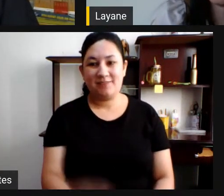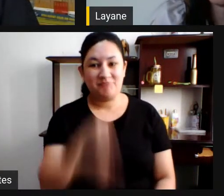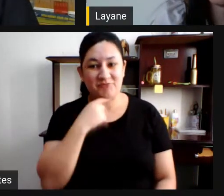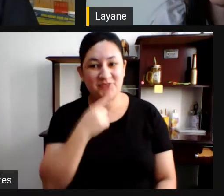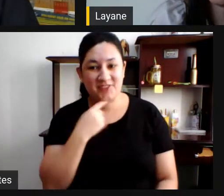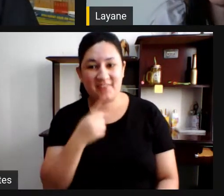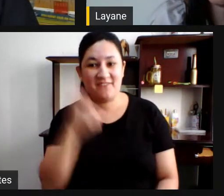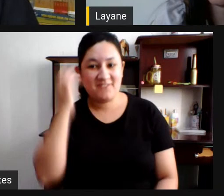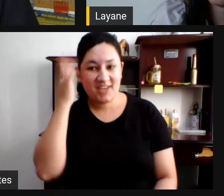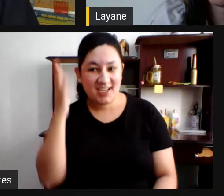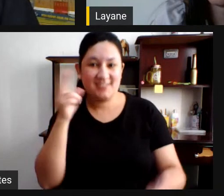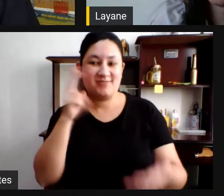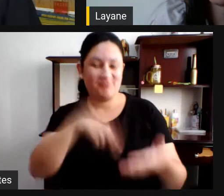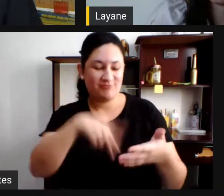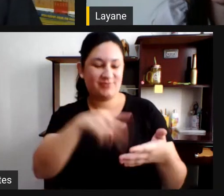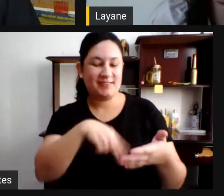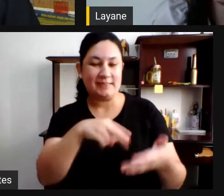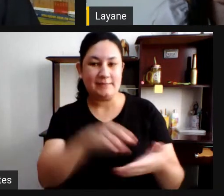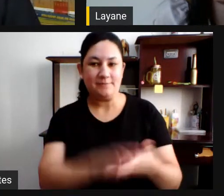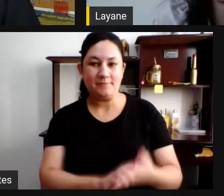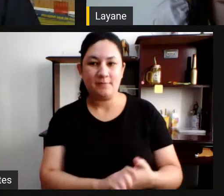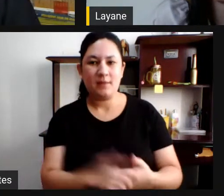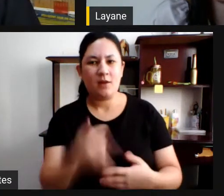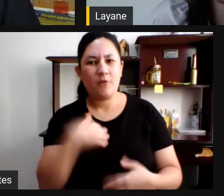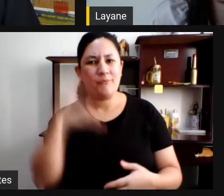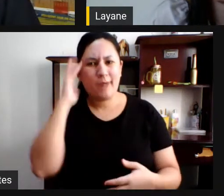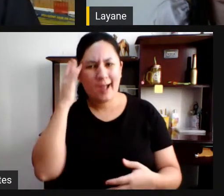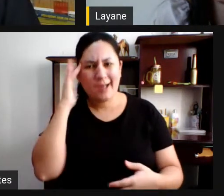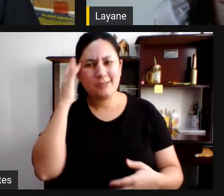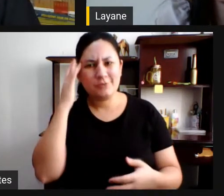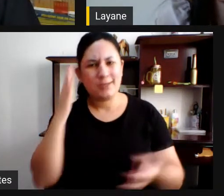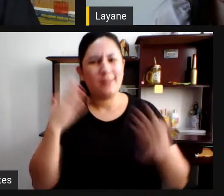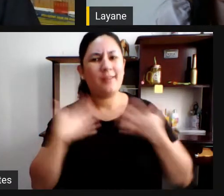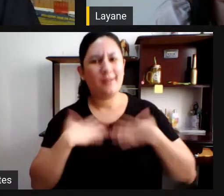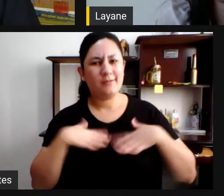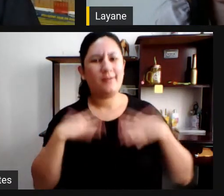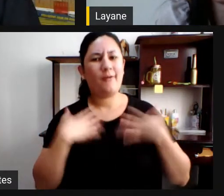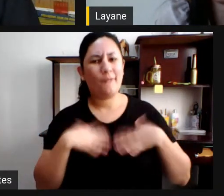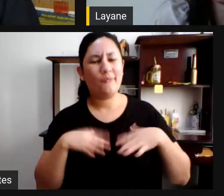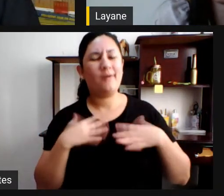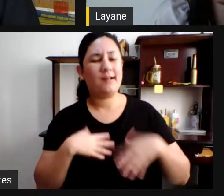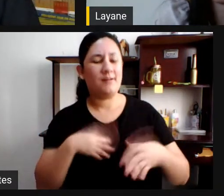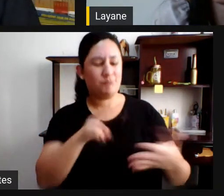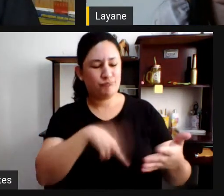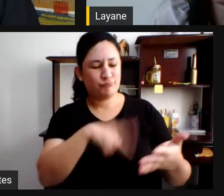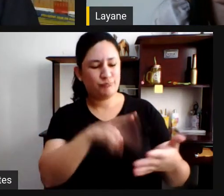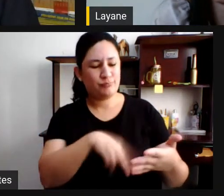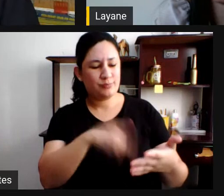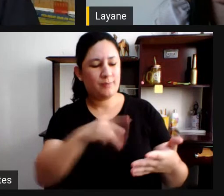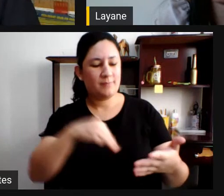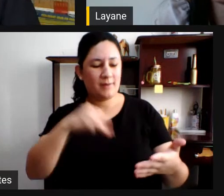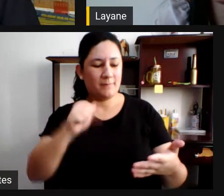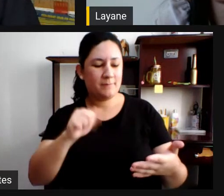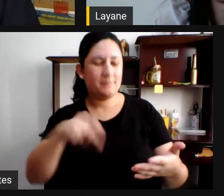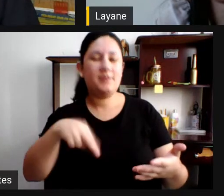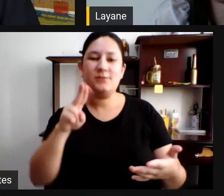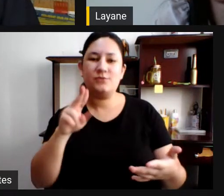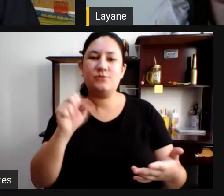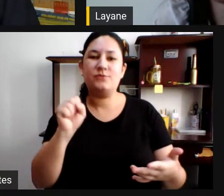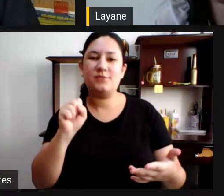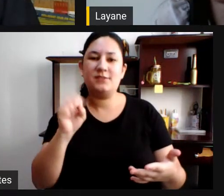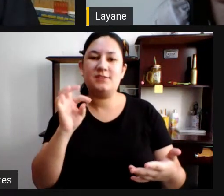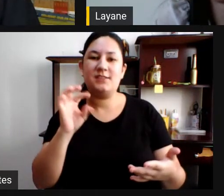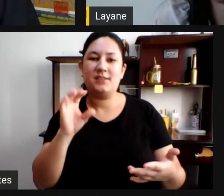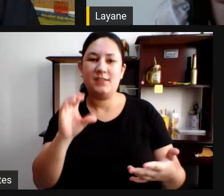para ler porque eu não acho que se tenha tranquilidade para ler um manuscrito por exemplo se eu coloco uma folha de um manuscrito às vezes quando